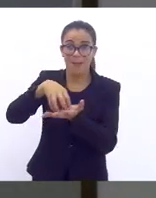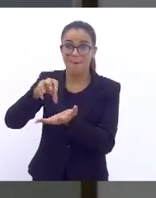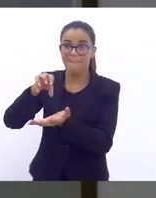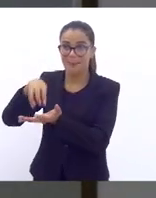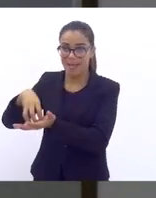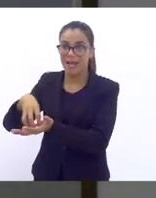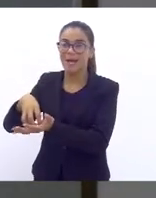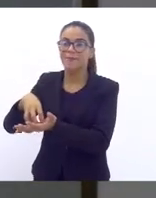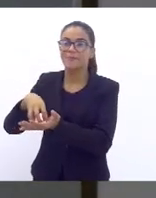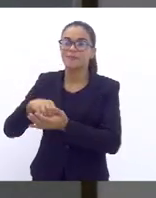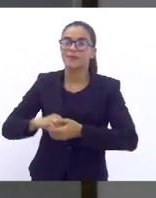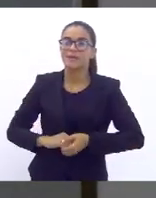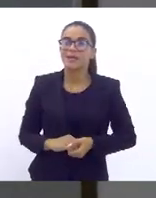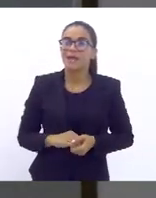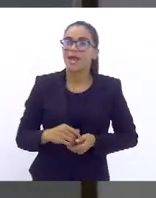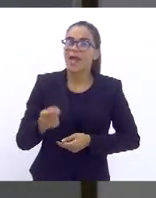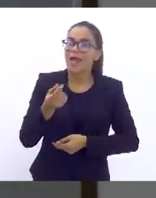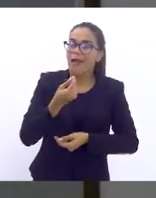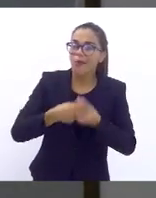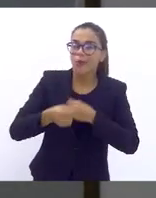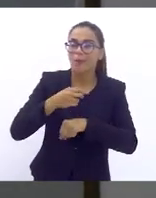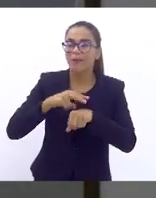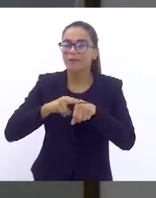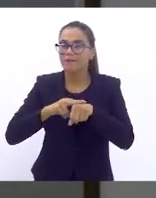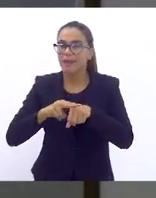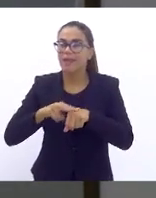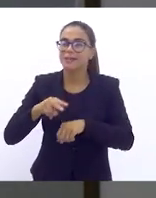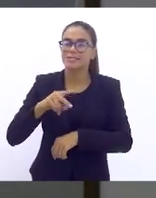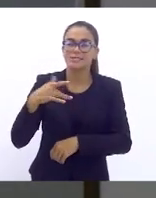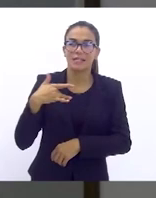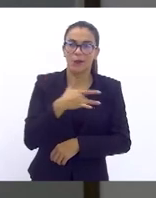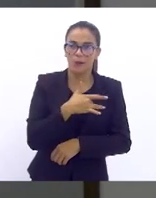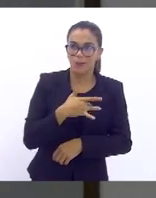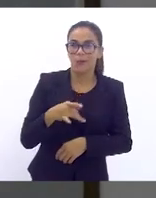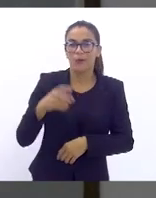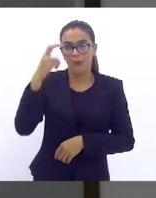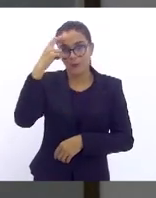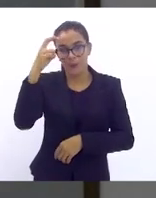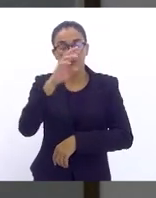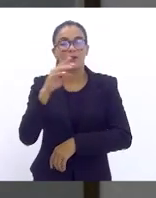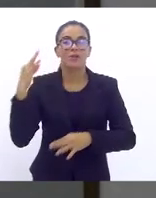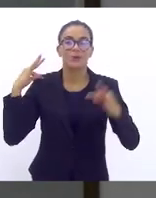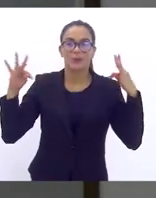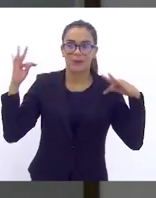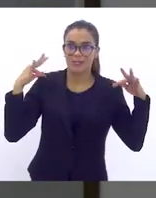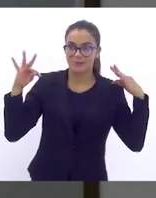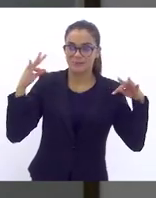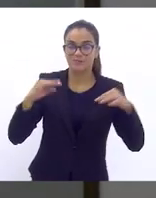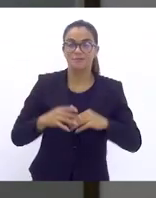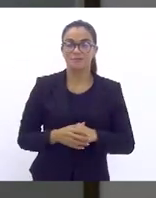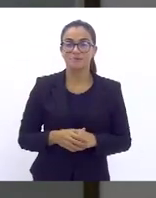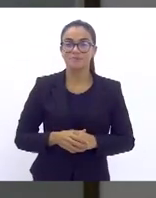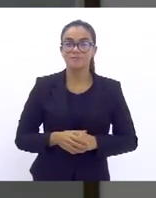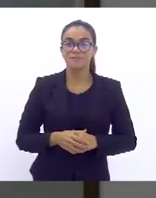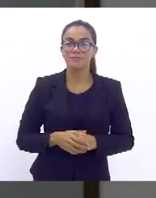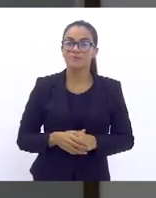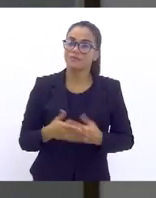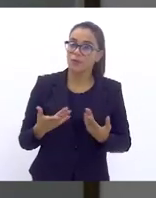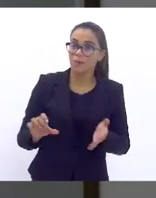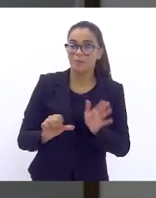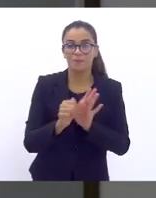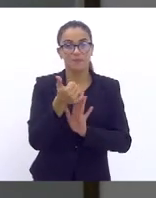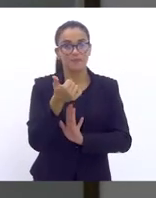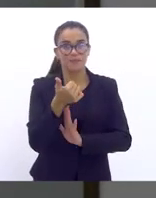infraestrutura e logística economia verde economia do mar saúde cultura e turismo Então vamos lá